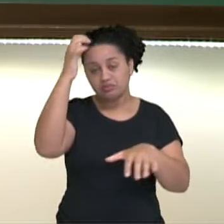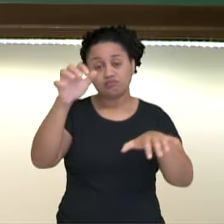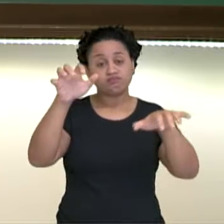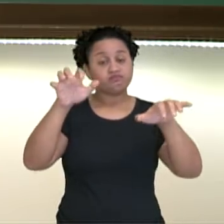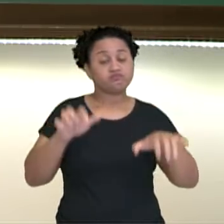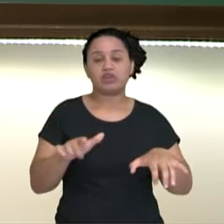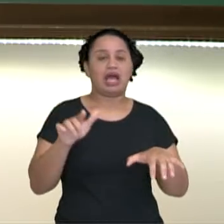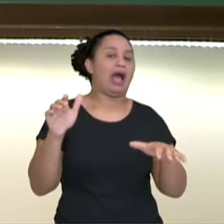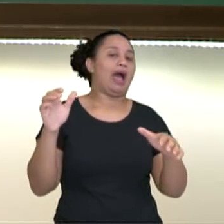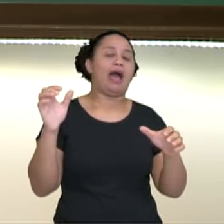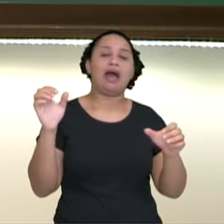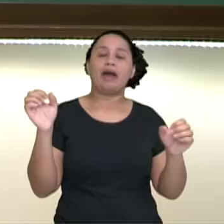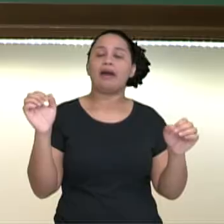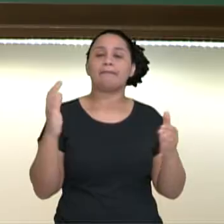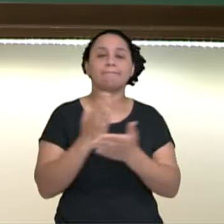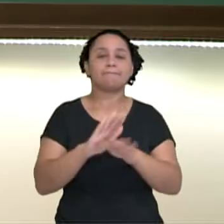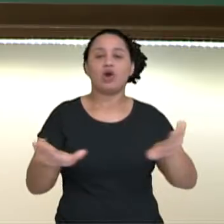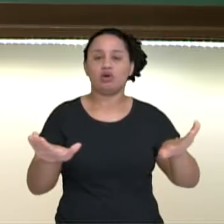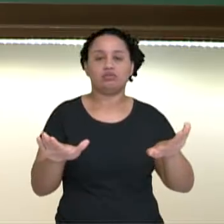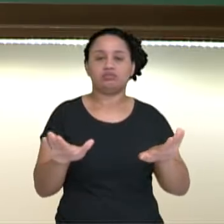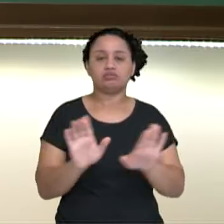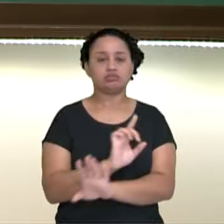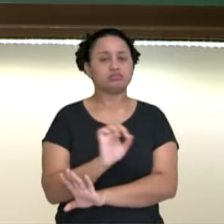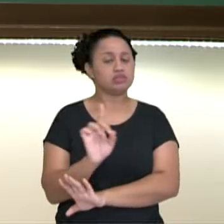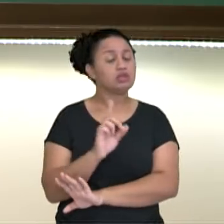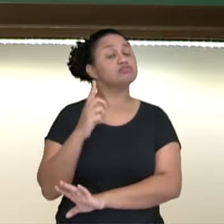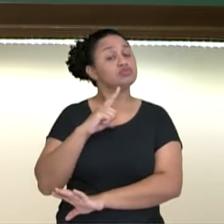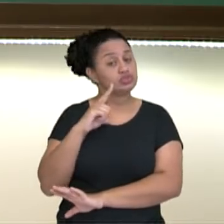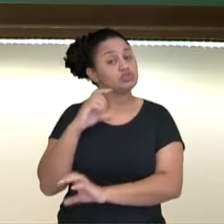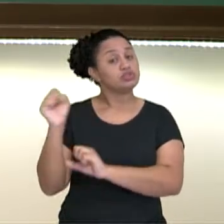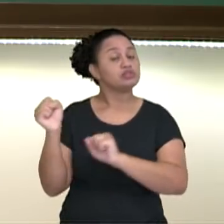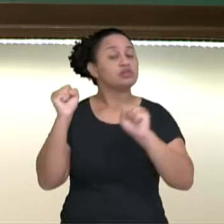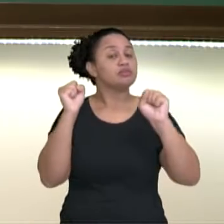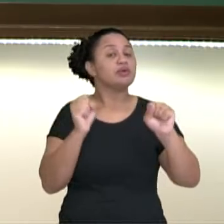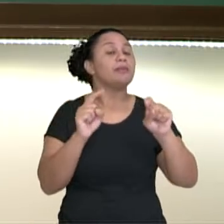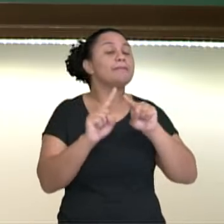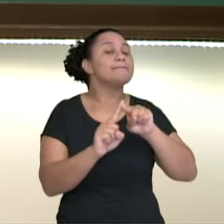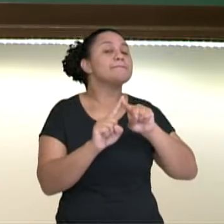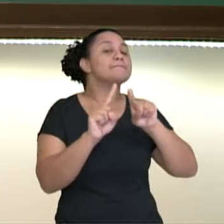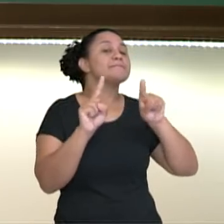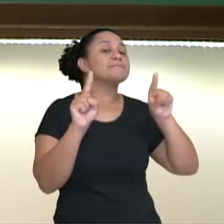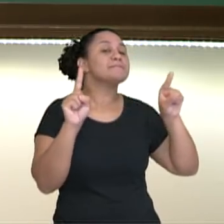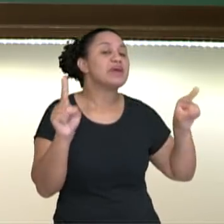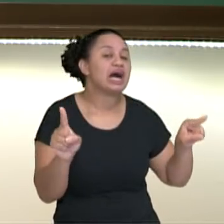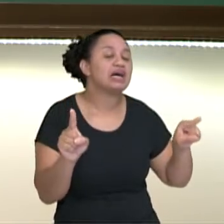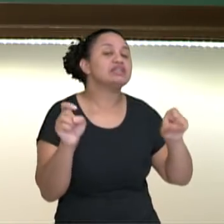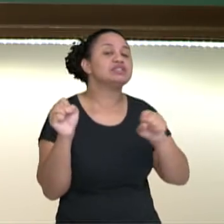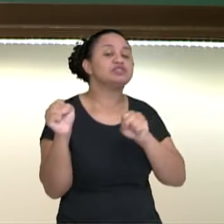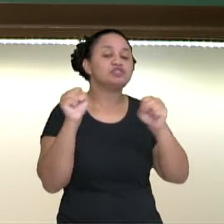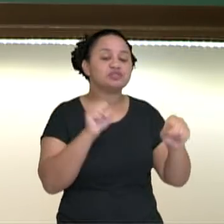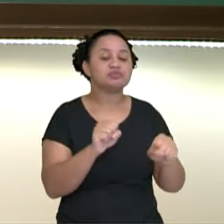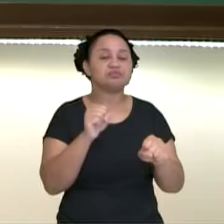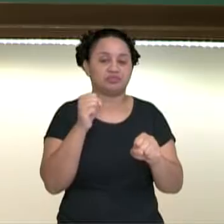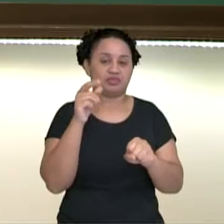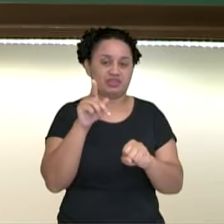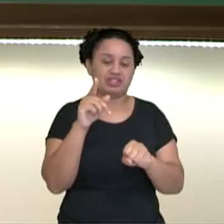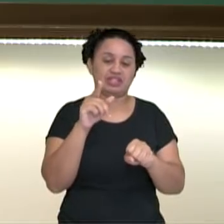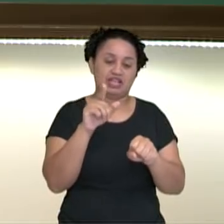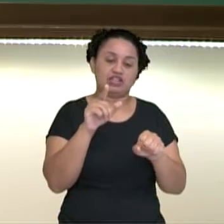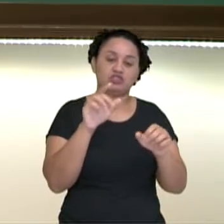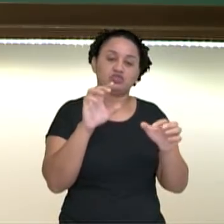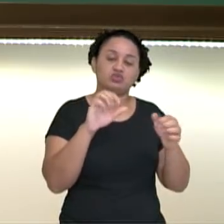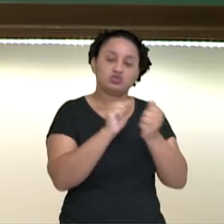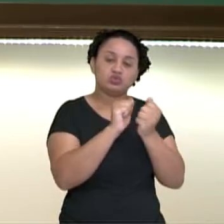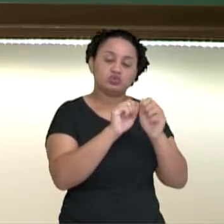ele acabou. Ele continuava, ele se mantinha. Mas o poder monárquico com o